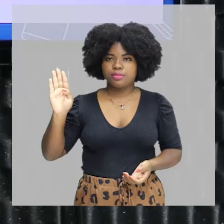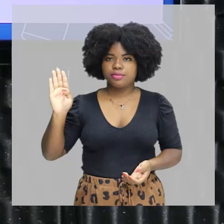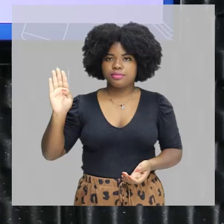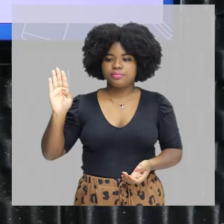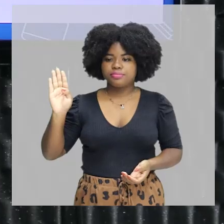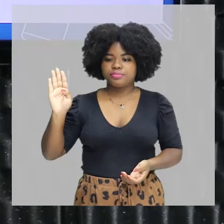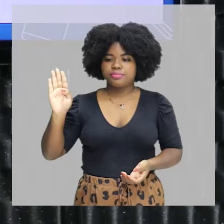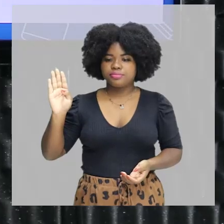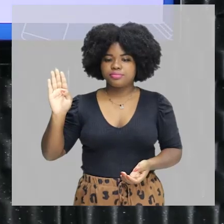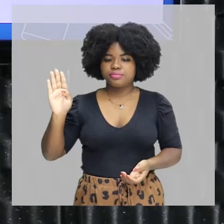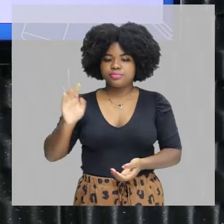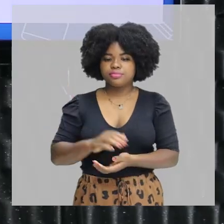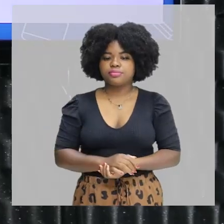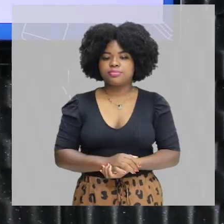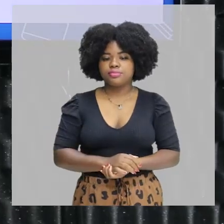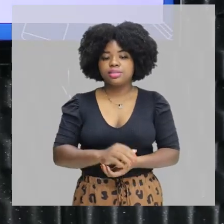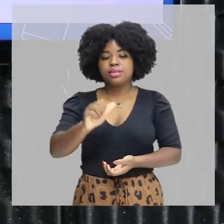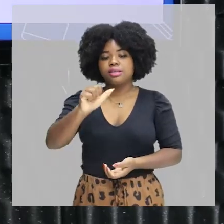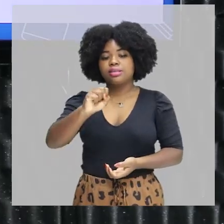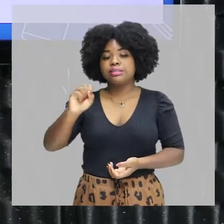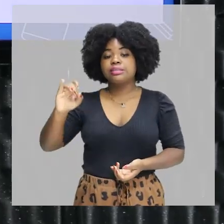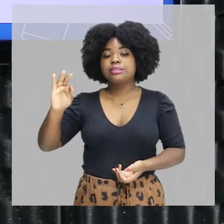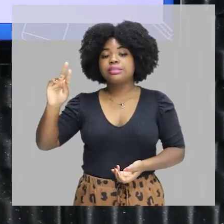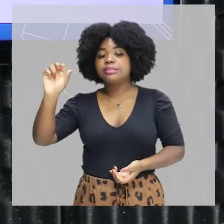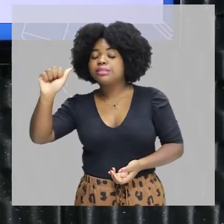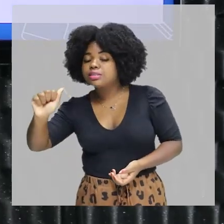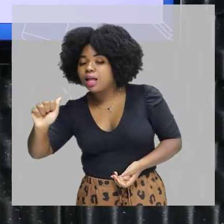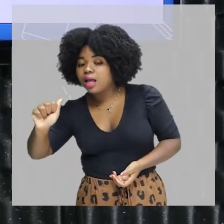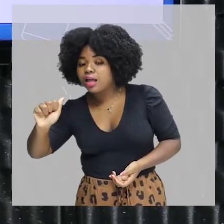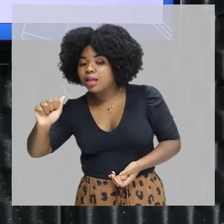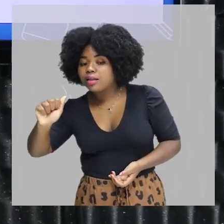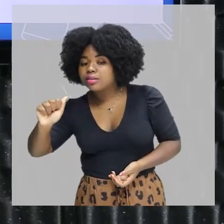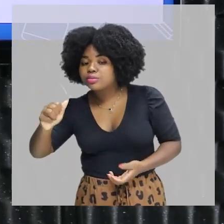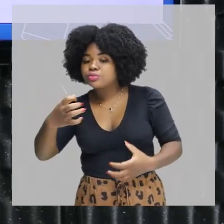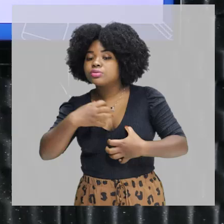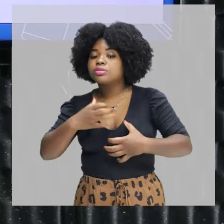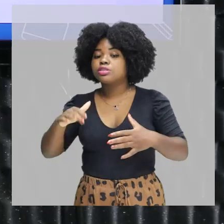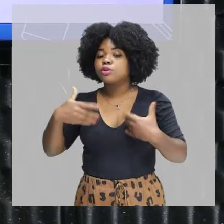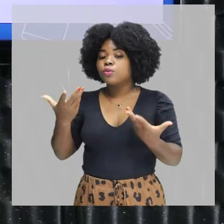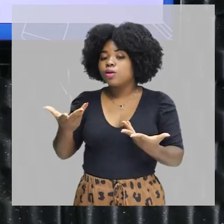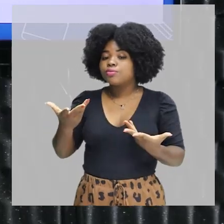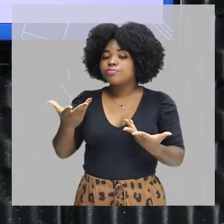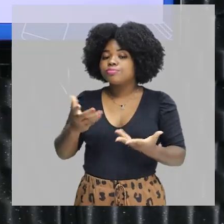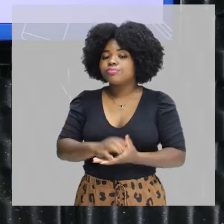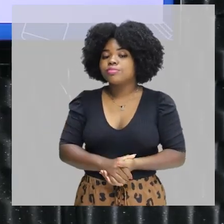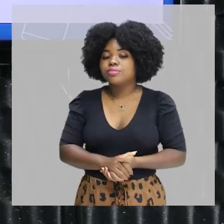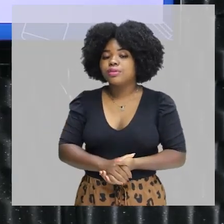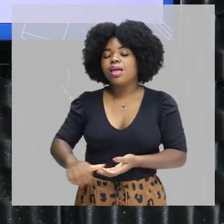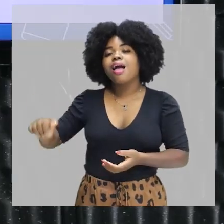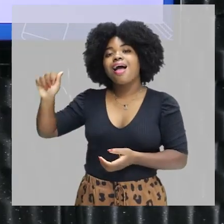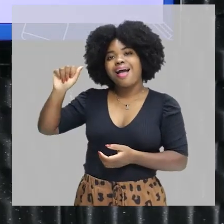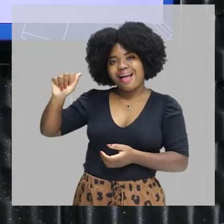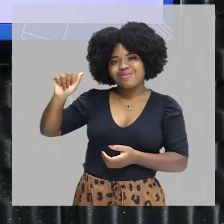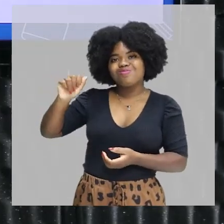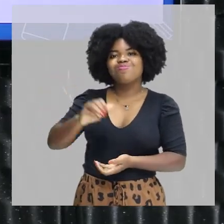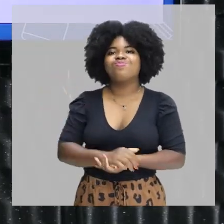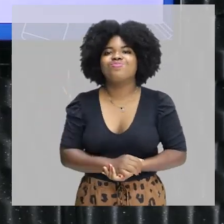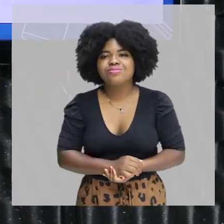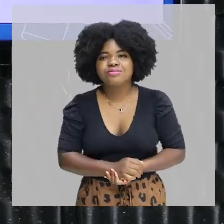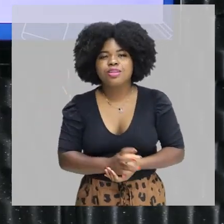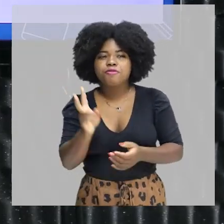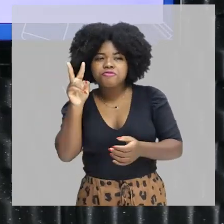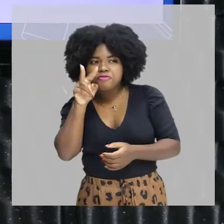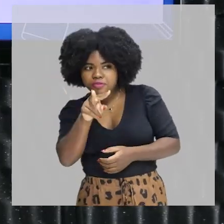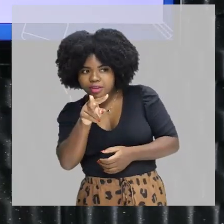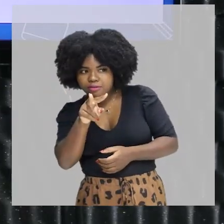um home theater. Aqui, ó, assista uma TV. Nesse sentido aqui é assista né? Assistir.